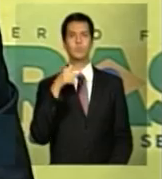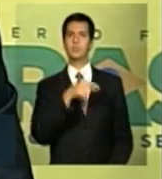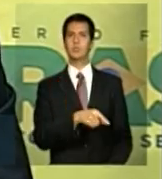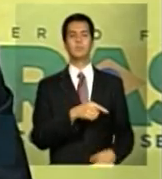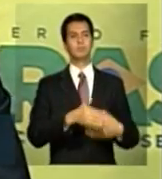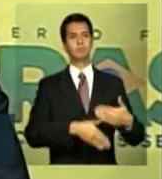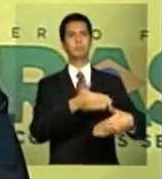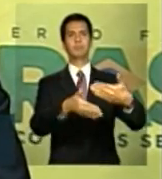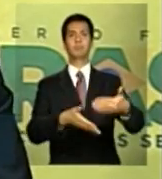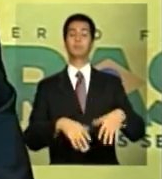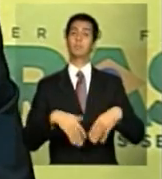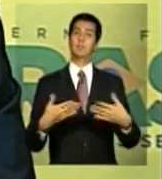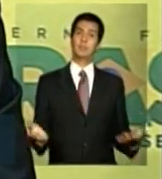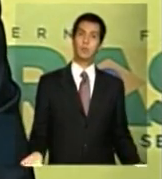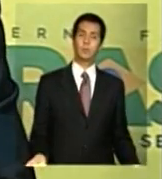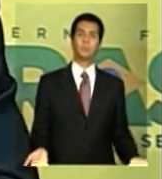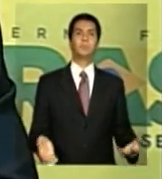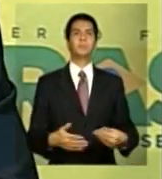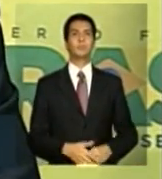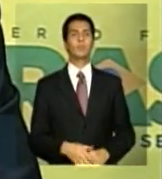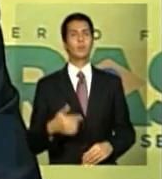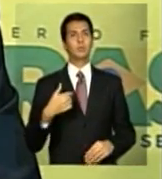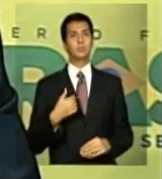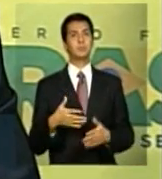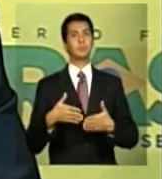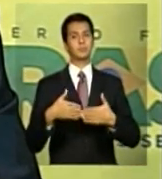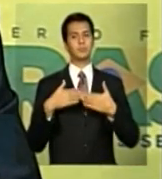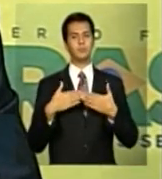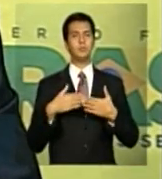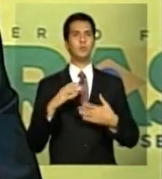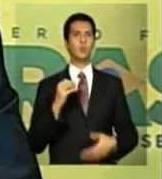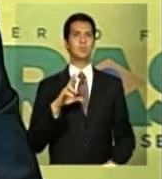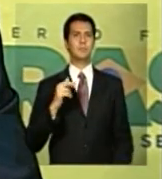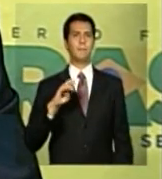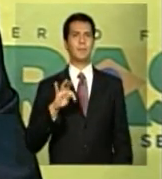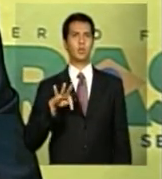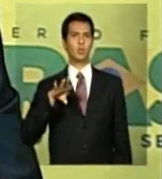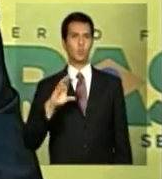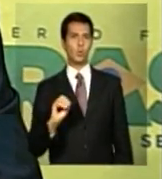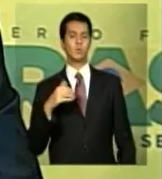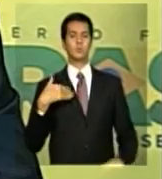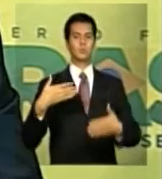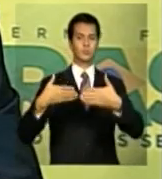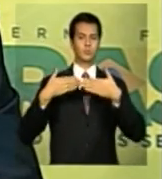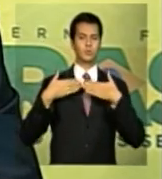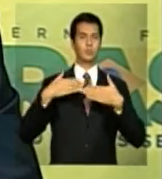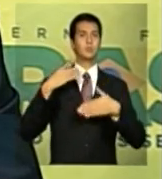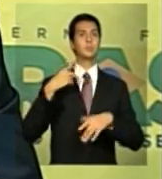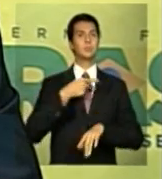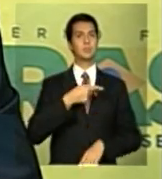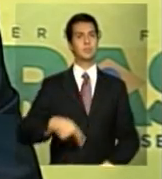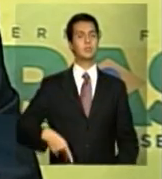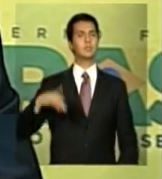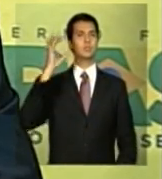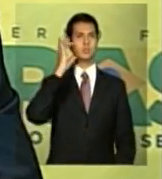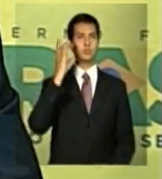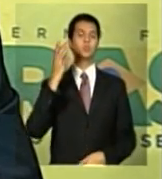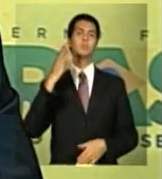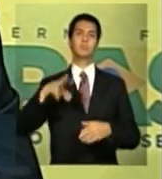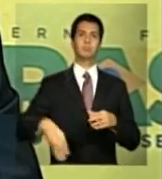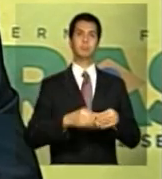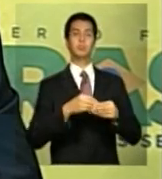Diante desse quadro, eu procurei a junta orçamentária, a presidenta Dilma, e solicitei, em nome do MEC,